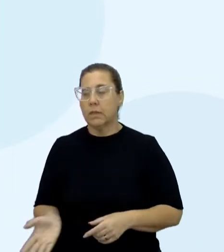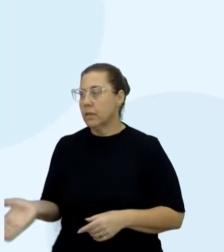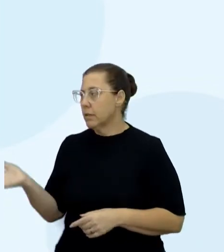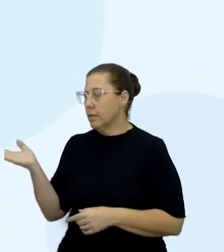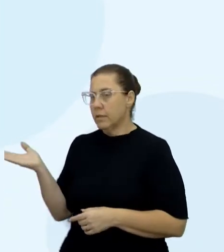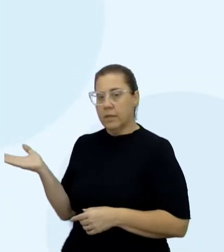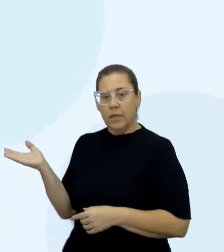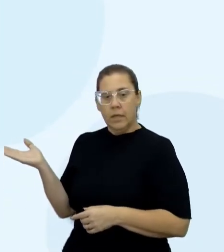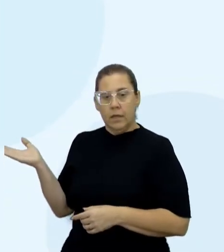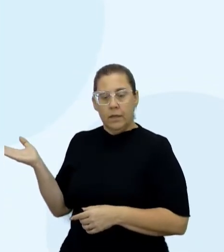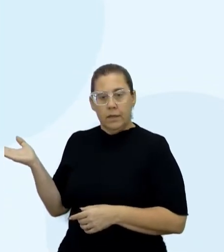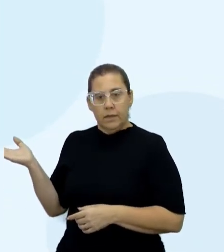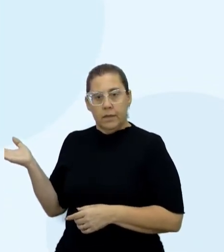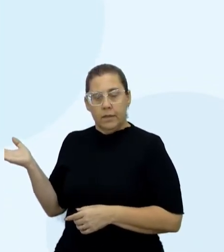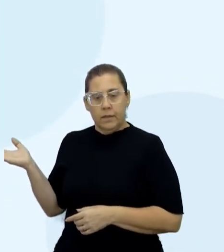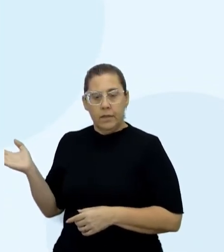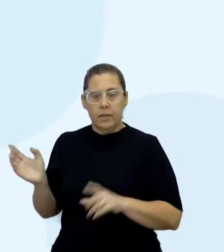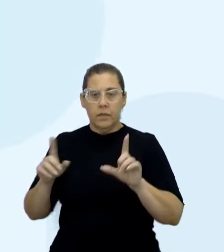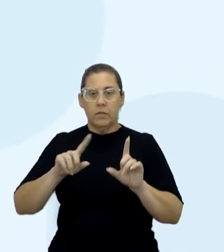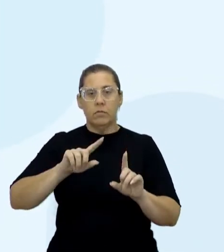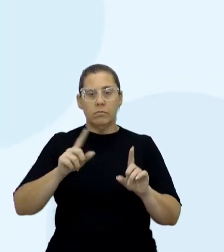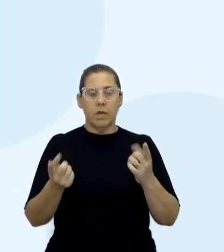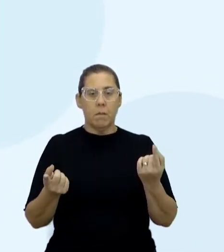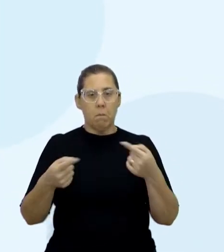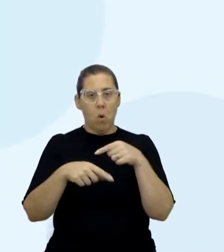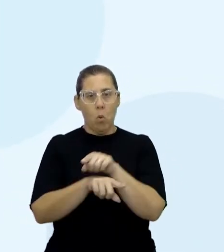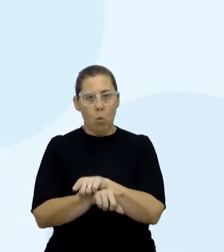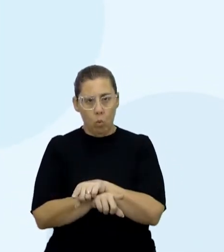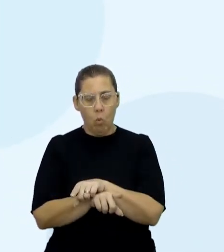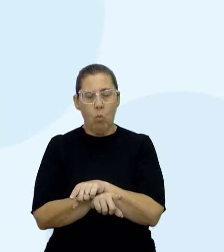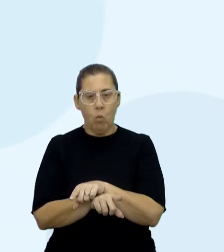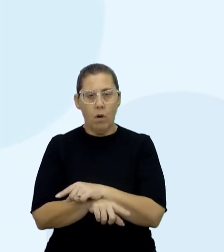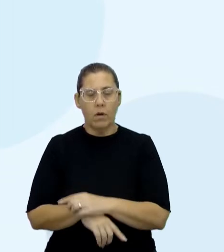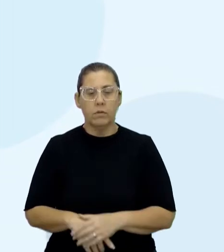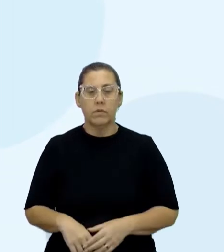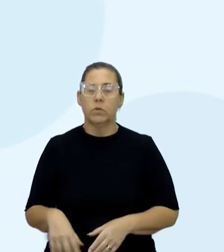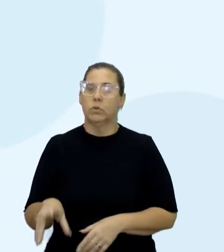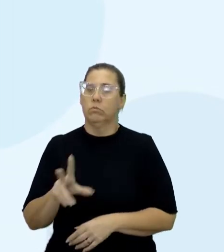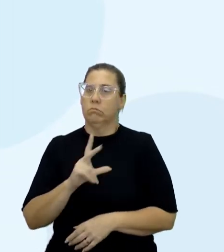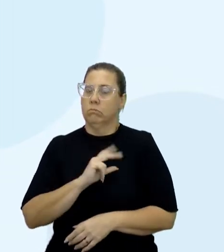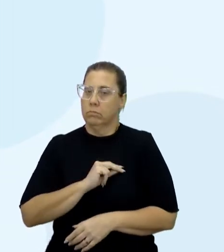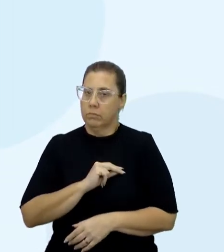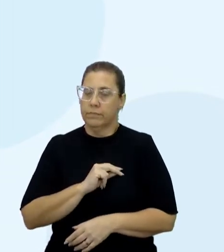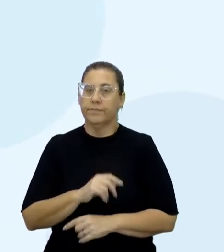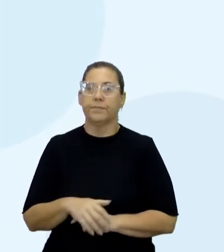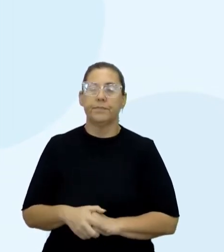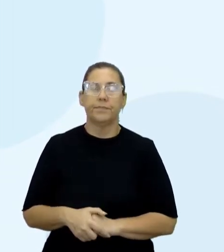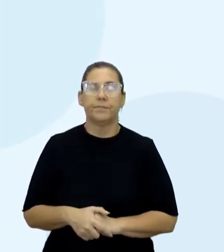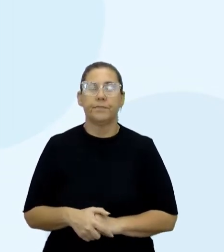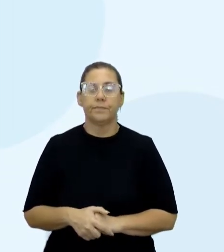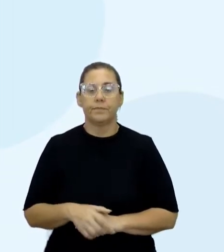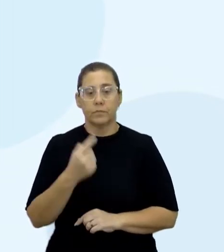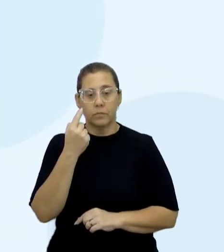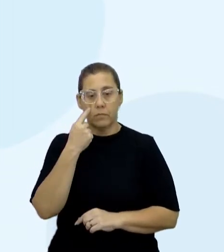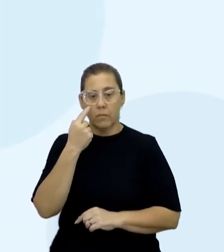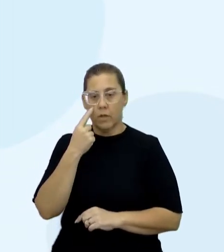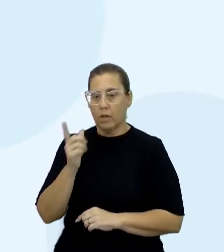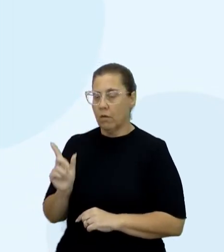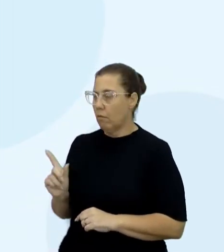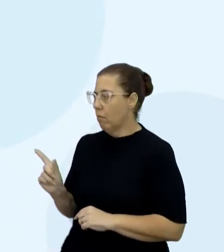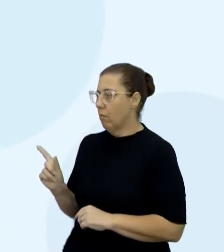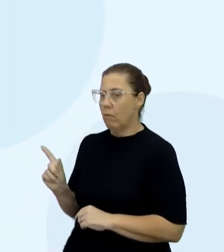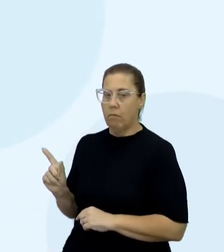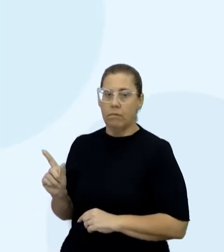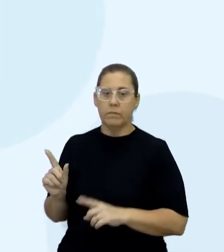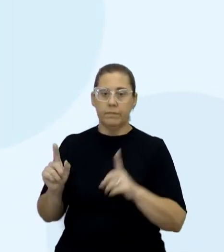a imagem fica invertida. Puxa vida. E, olha só,